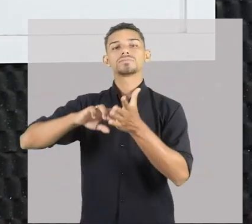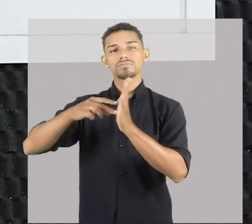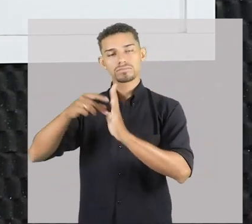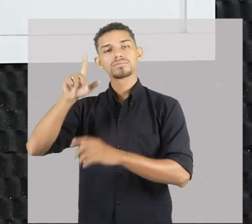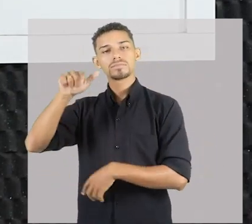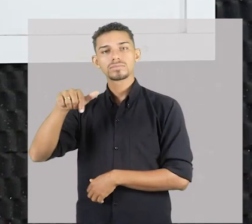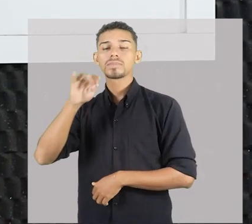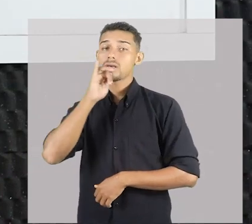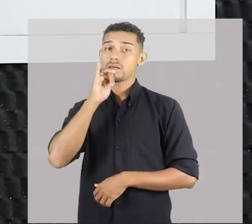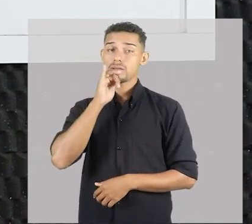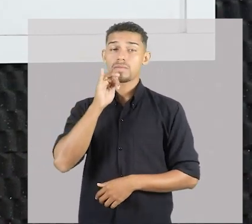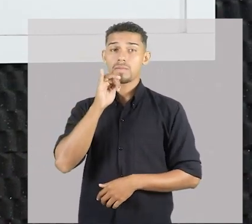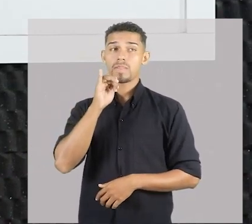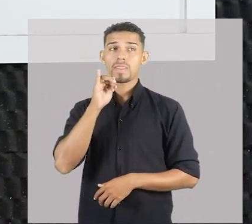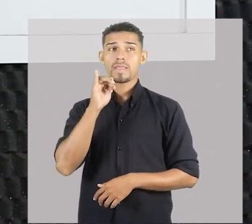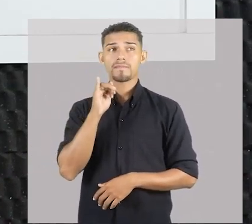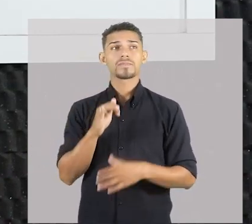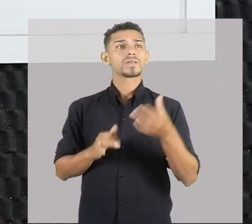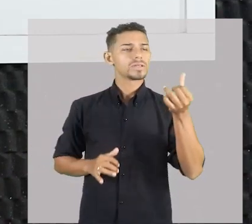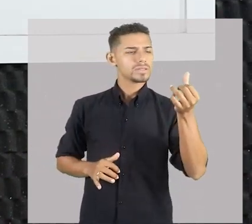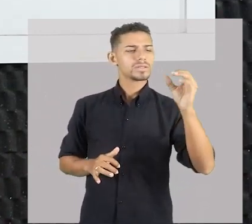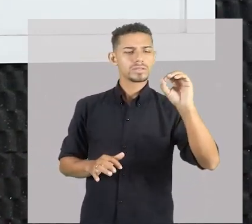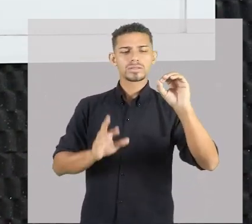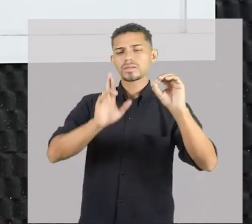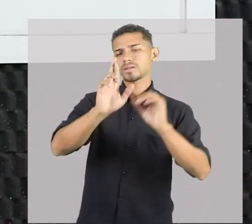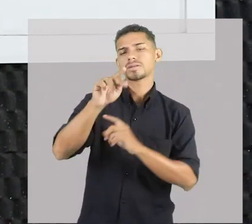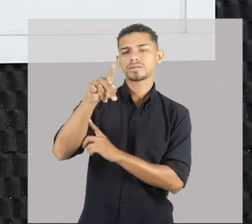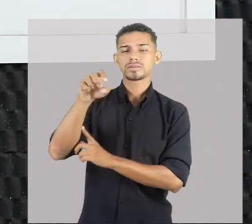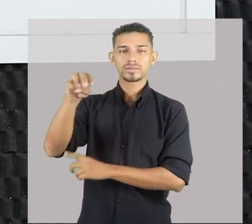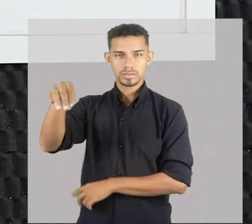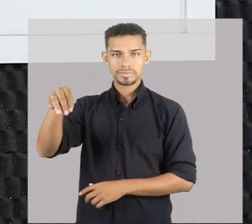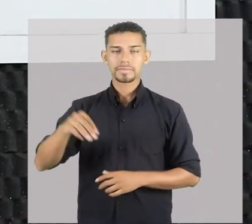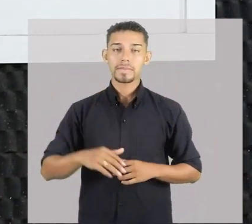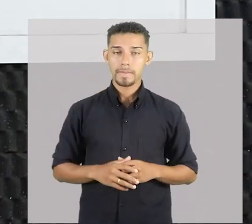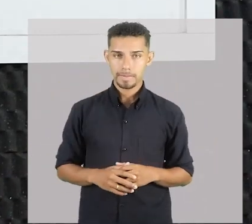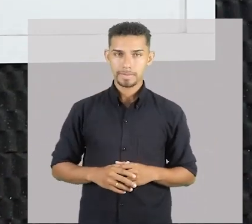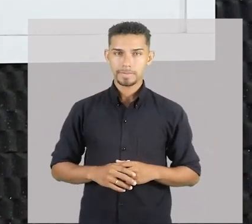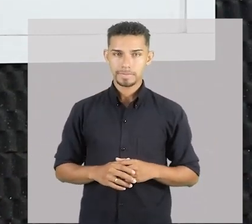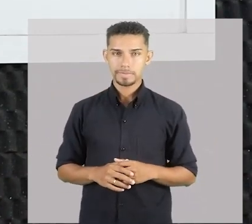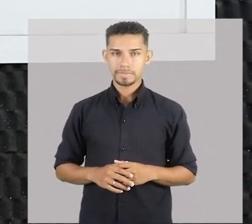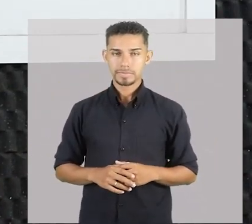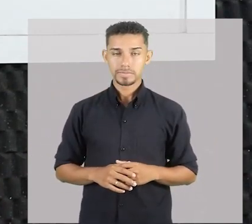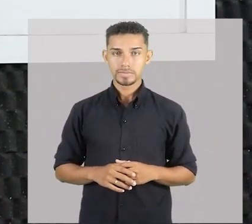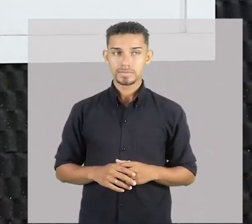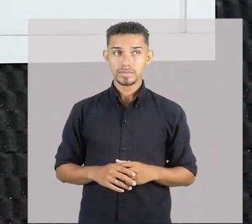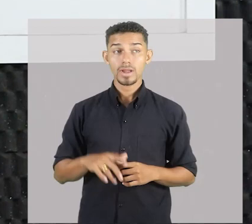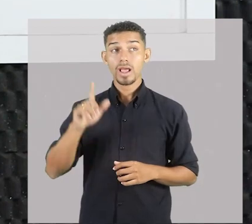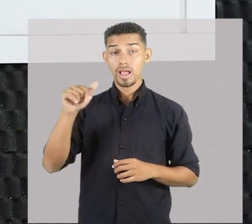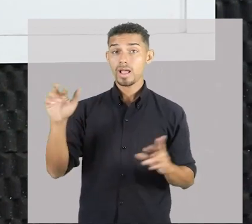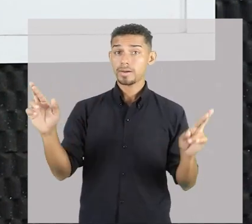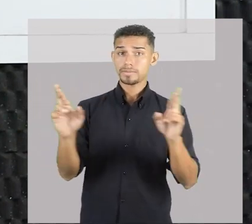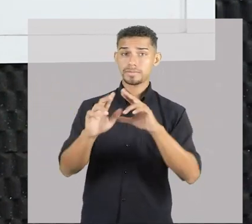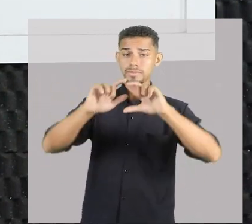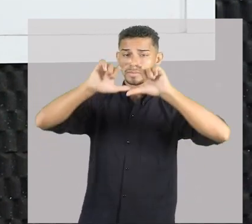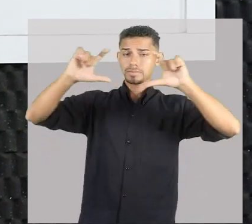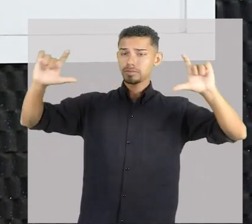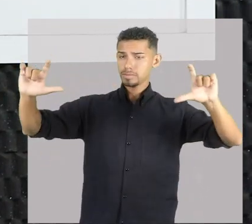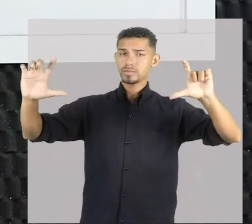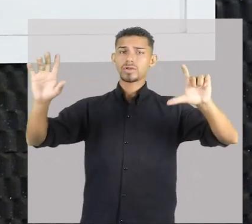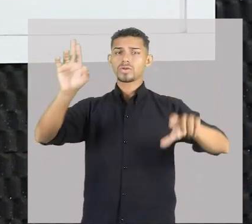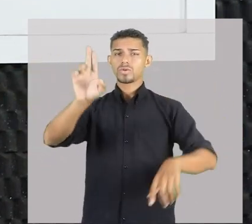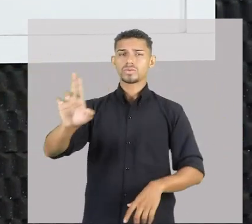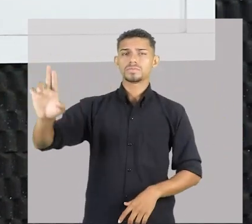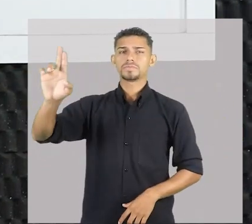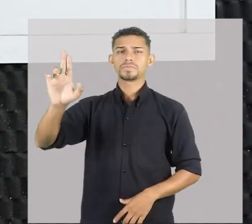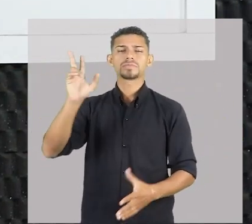60 voltas por minuto, que a gente chama de RPM, tá bom? Essa é a relação que você vai